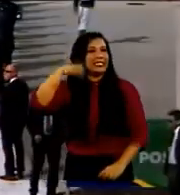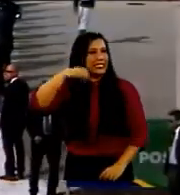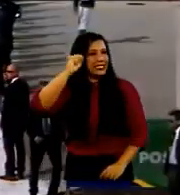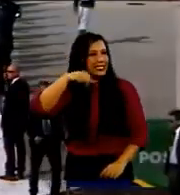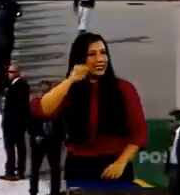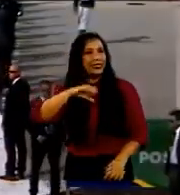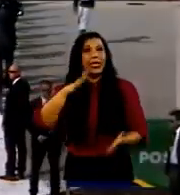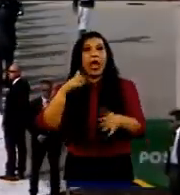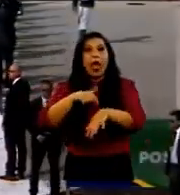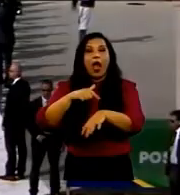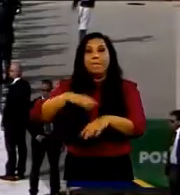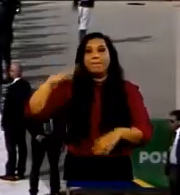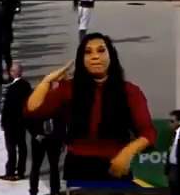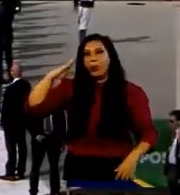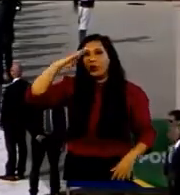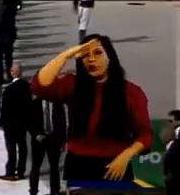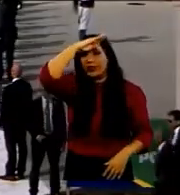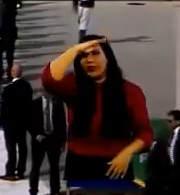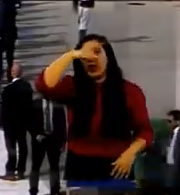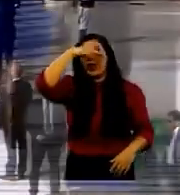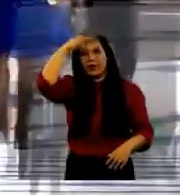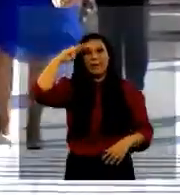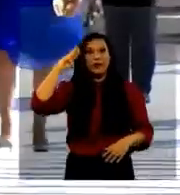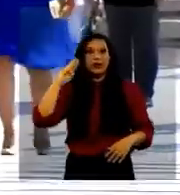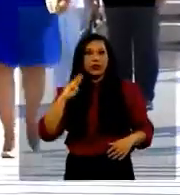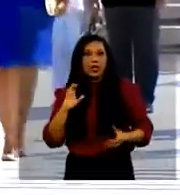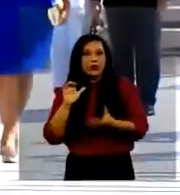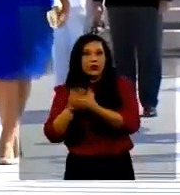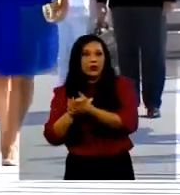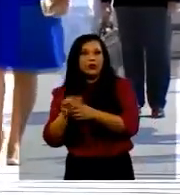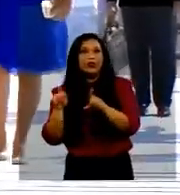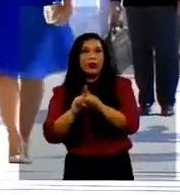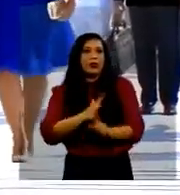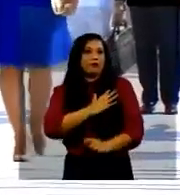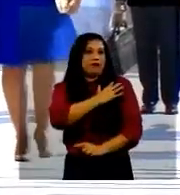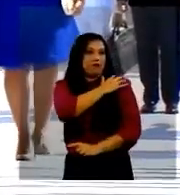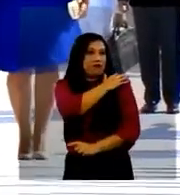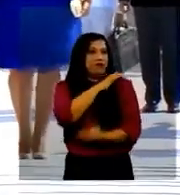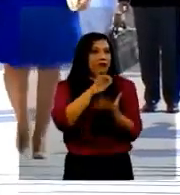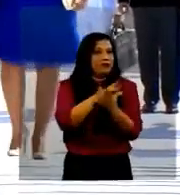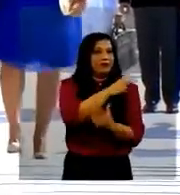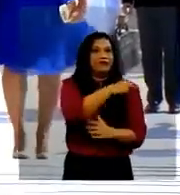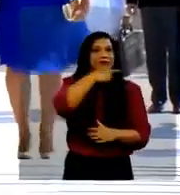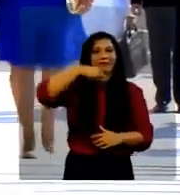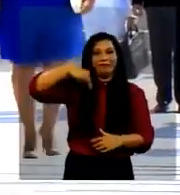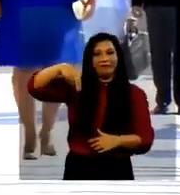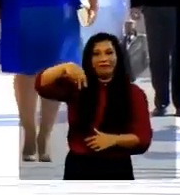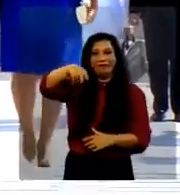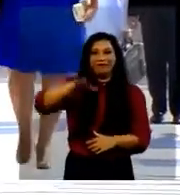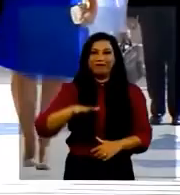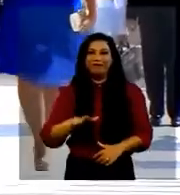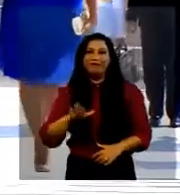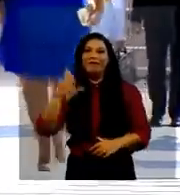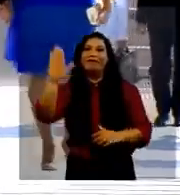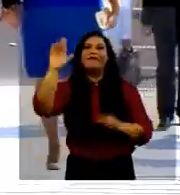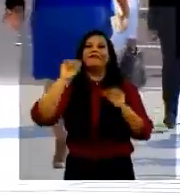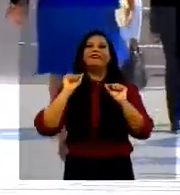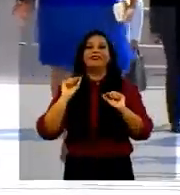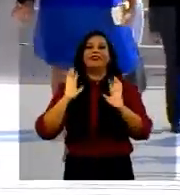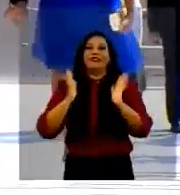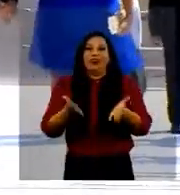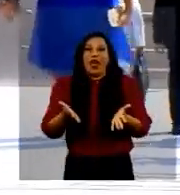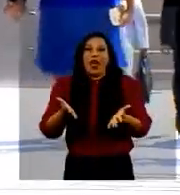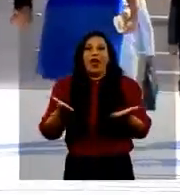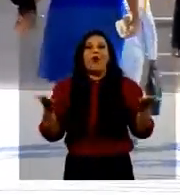Jair Bolsonaro, Michele Bolsonaro, Hamilton Mourão e Paula Mourão sobem a rampa do Palácio do Planalto,